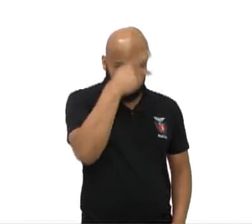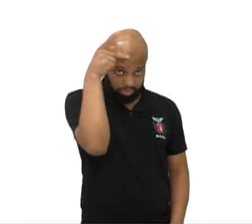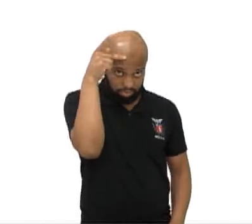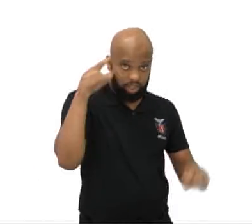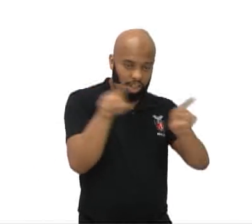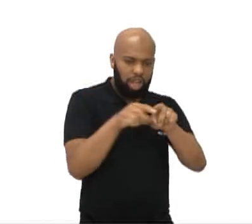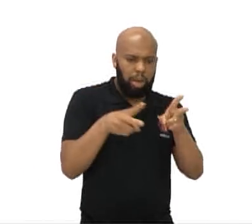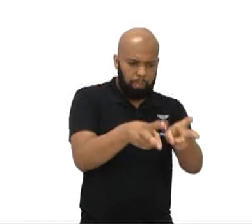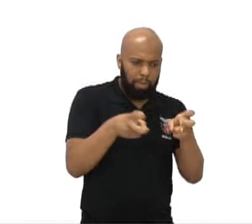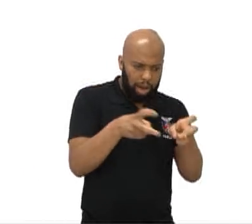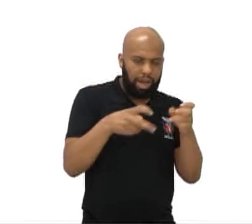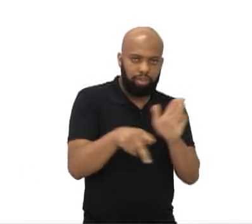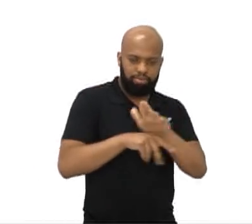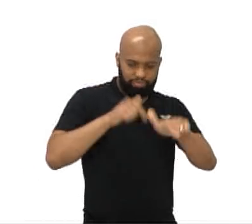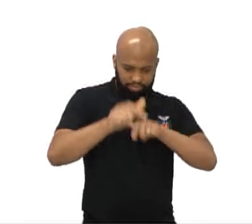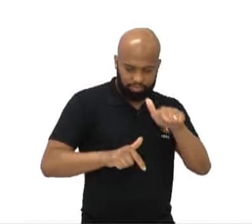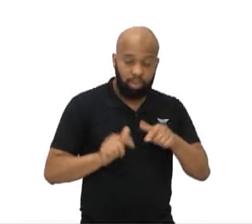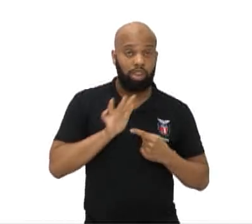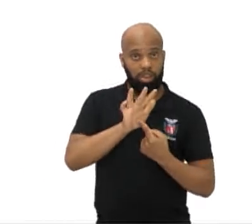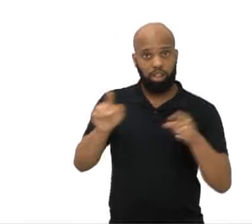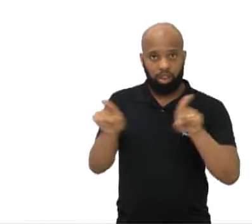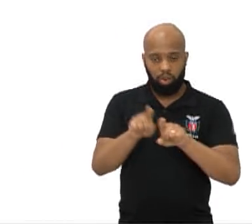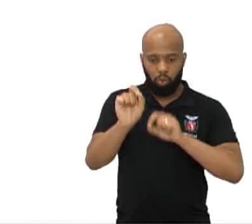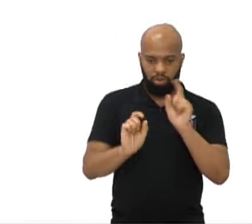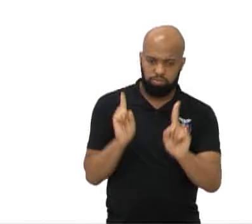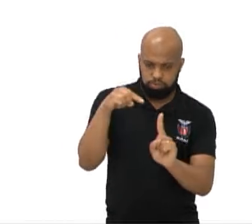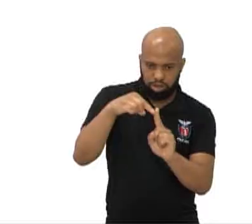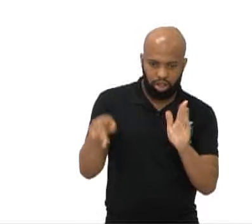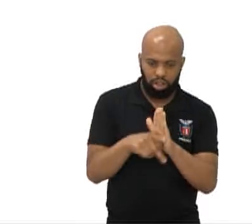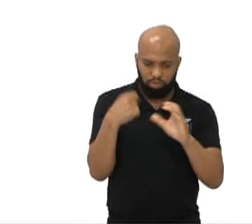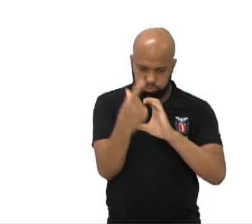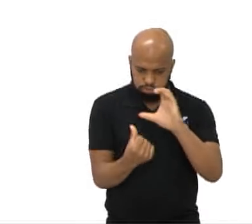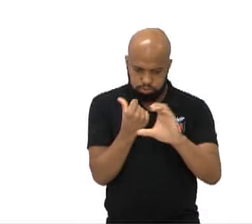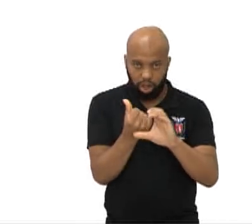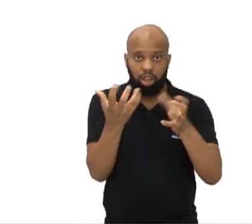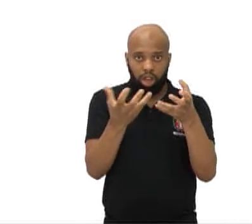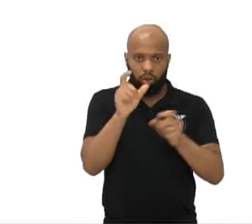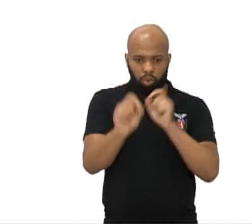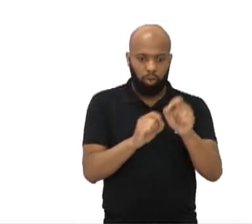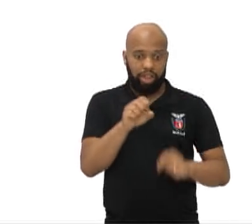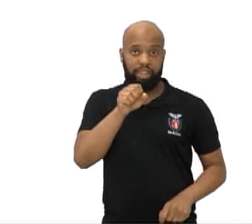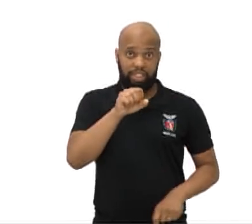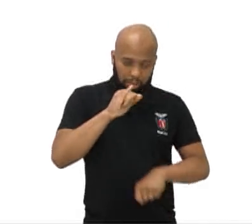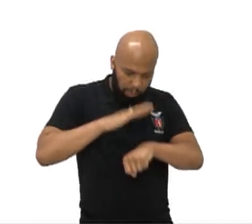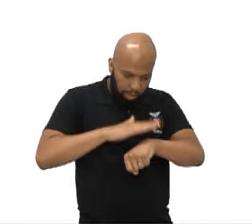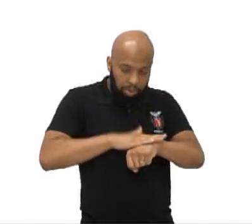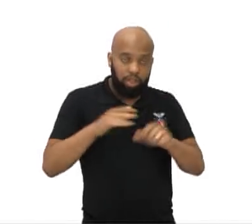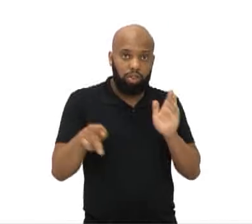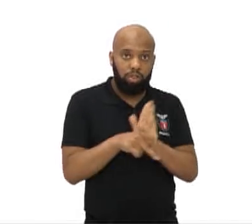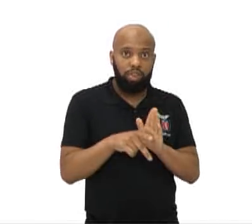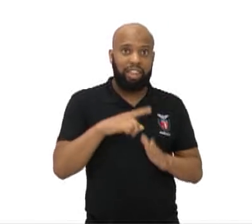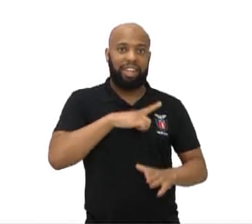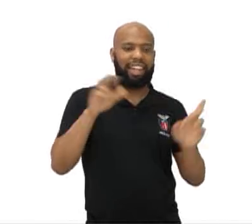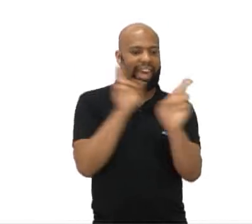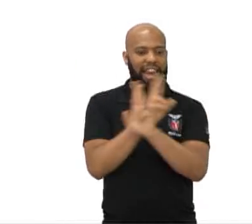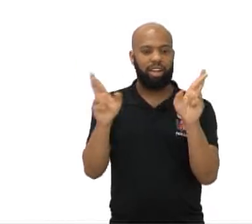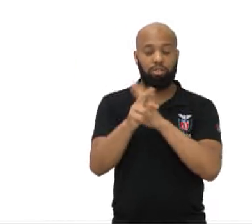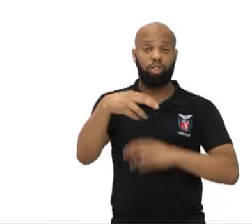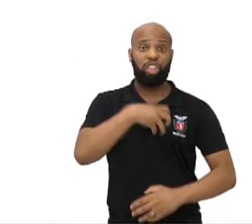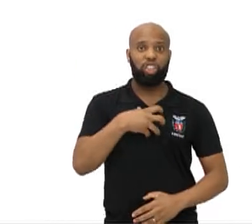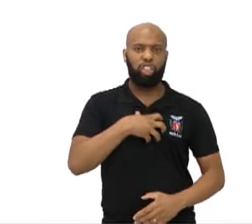da exploração do trabalho. Mostra, assim, o objetivo do capital de, ao se reproduzir como a relação